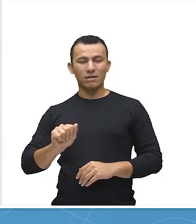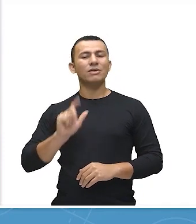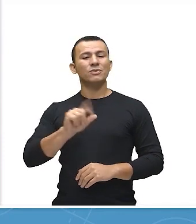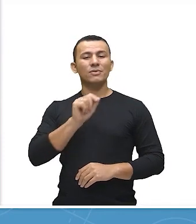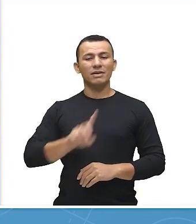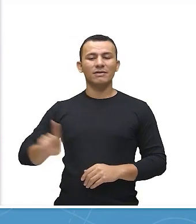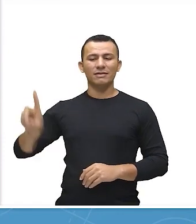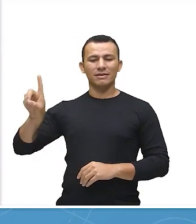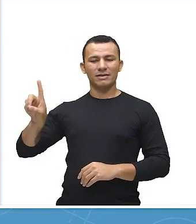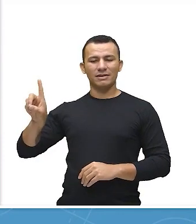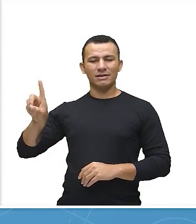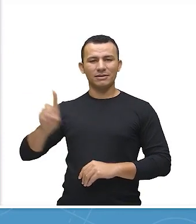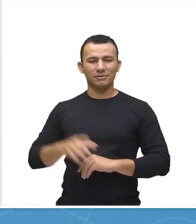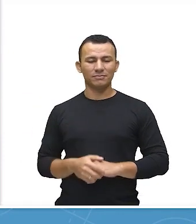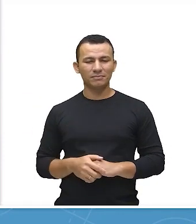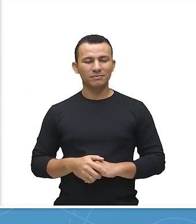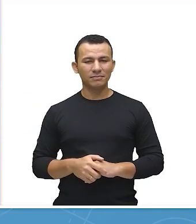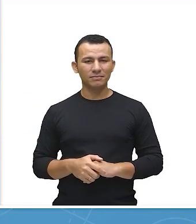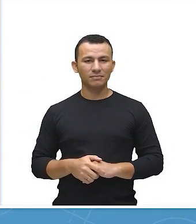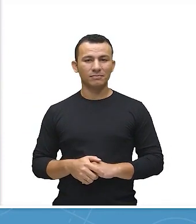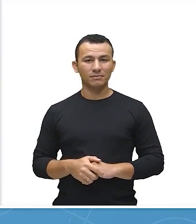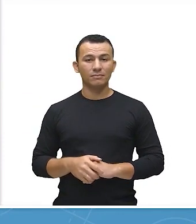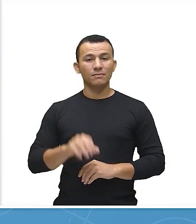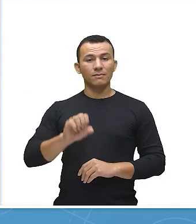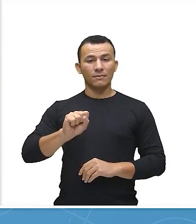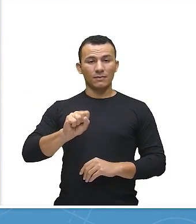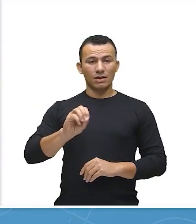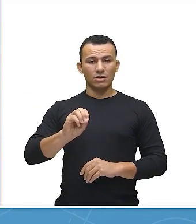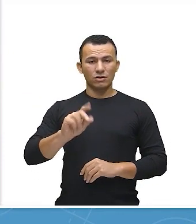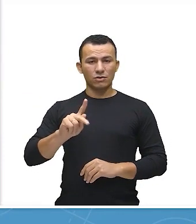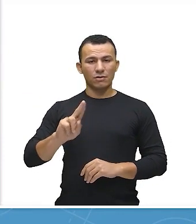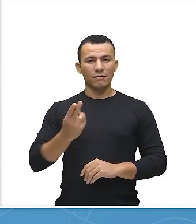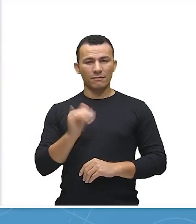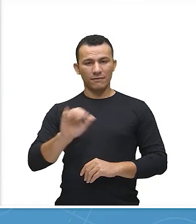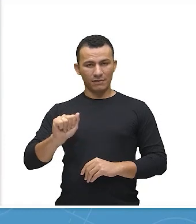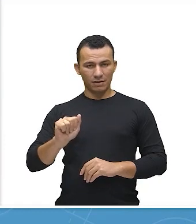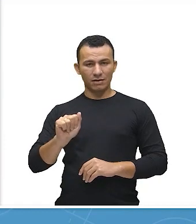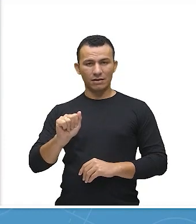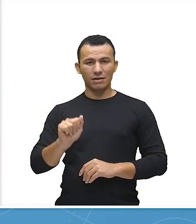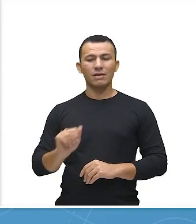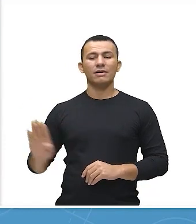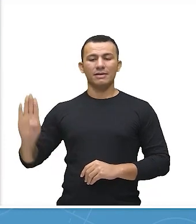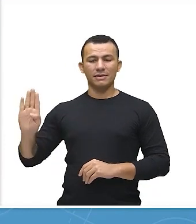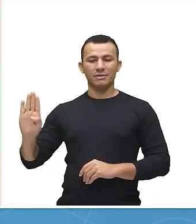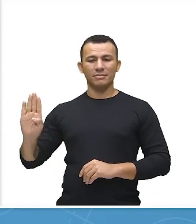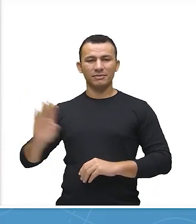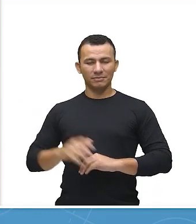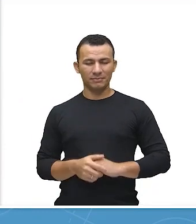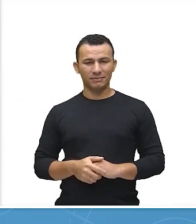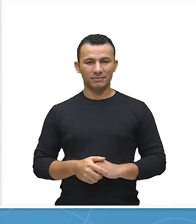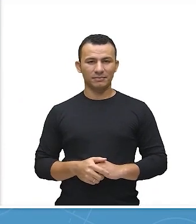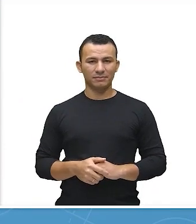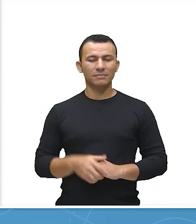né, o que a gente conversou sobre a questão da história da arte, né, como a arte ela se apresenta para a gente precisa sempre lembrar